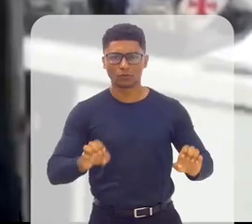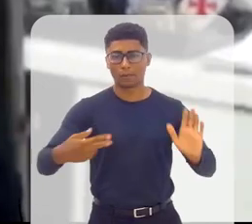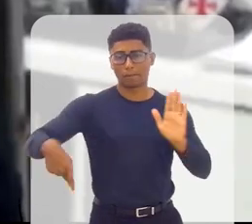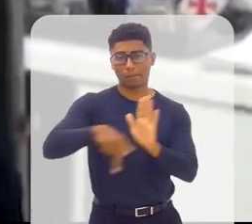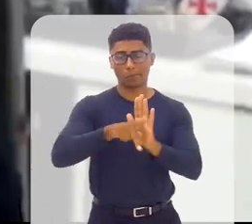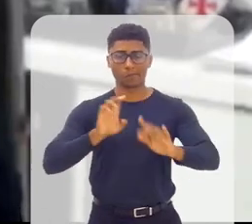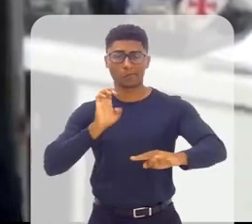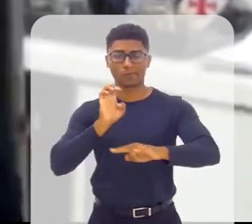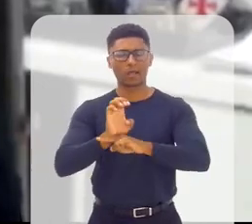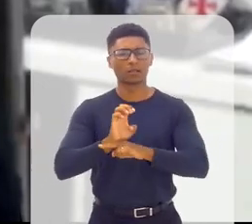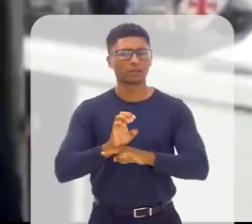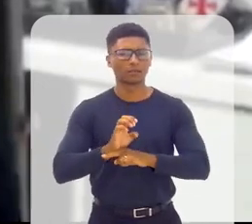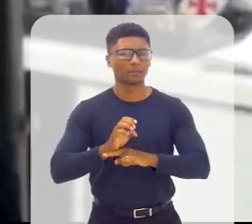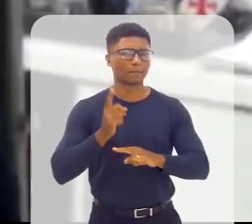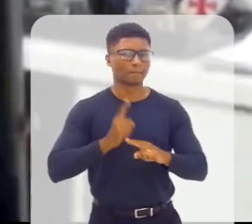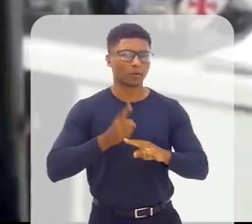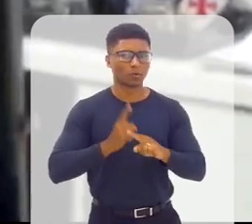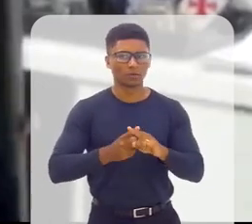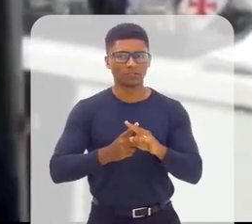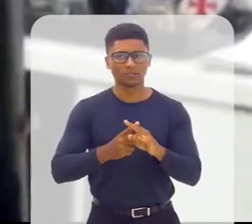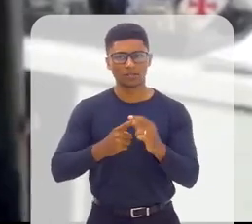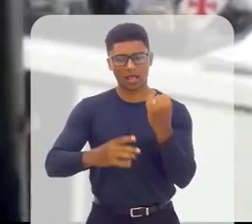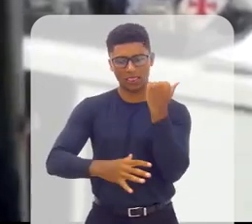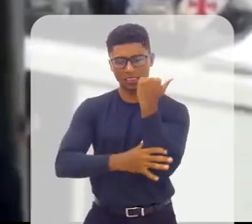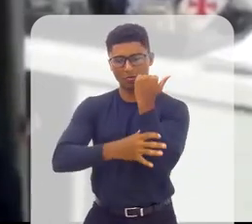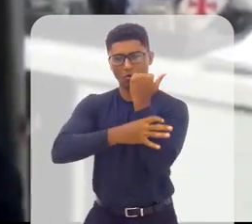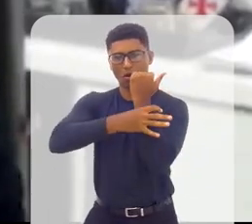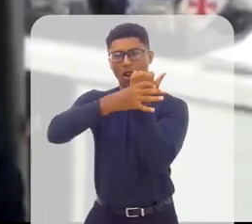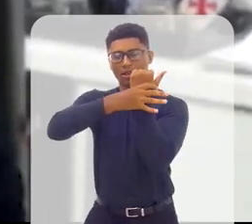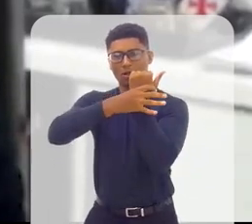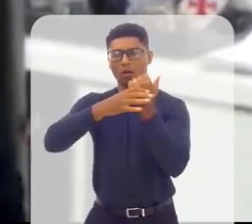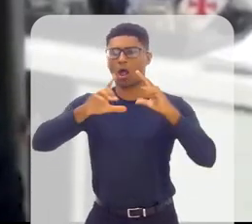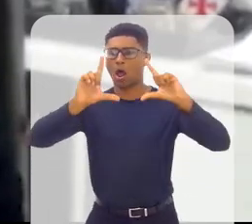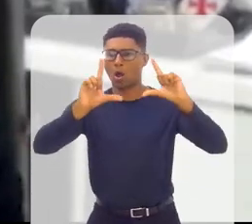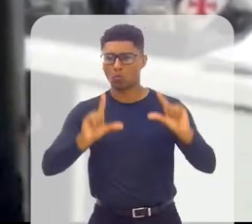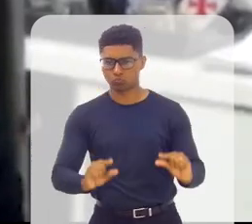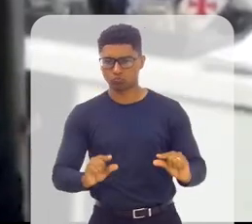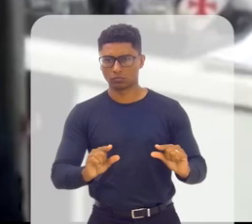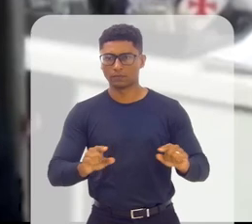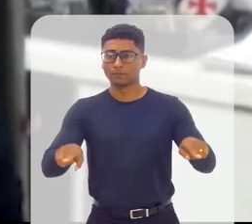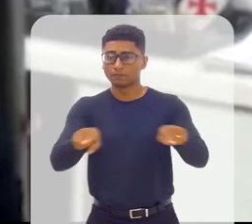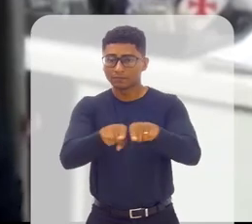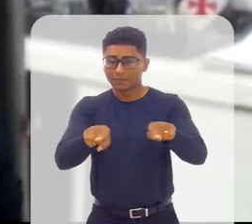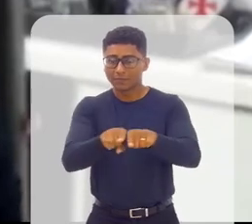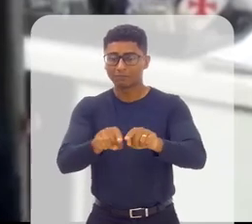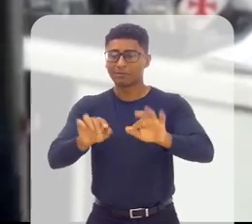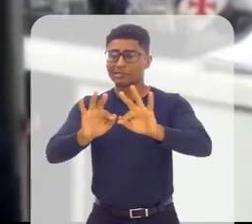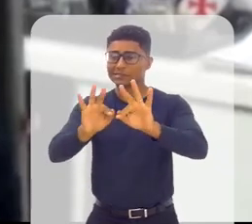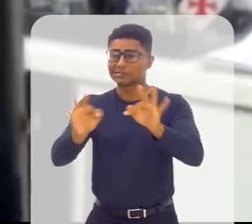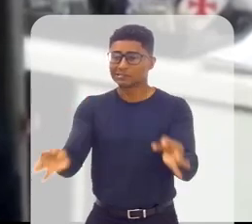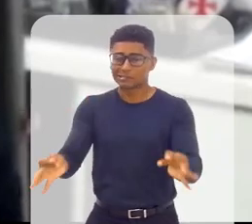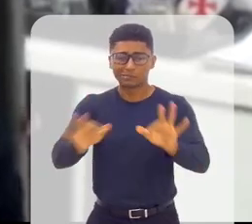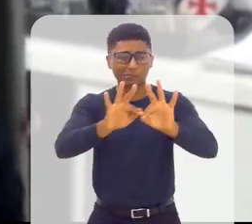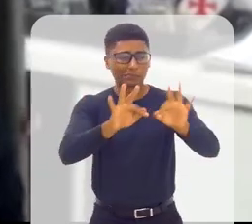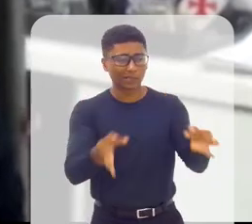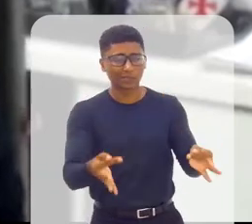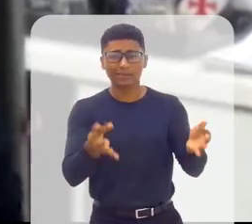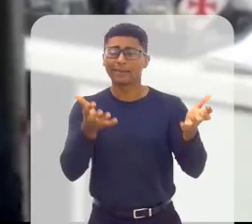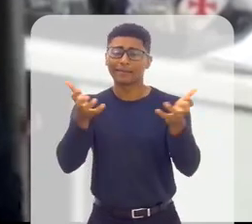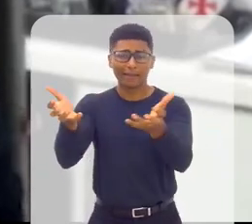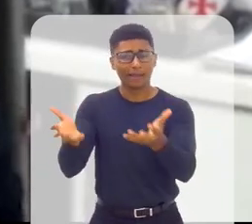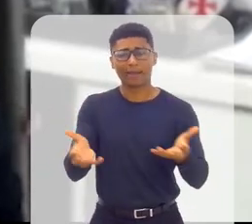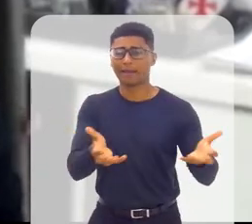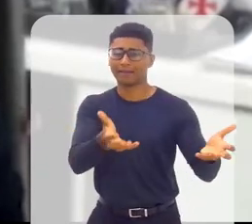Estado, no sentido de promover a desburocratização, no sentido de promover a simplificação de processos,